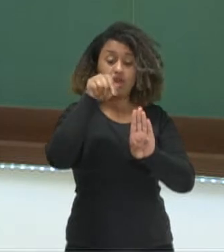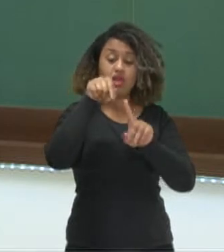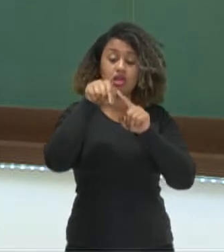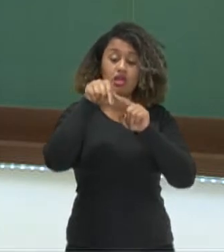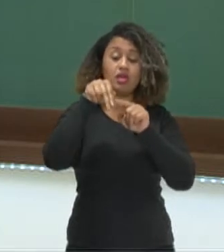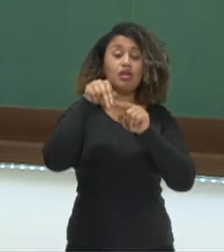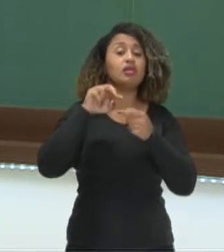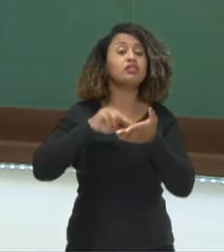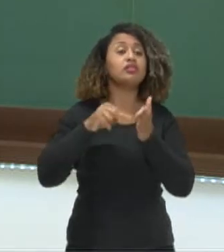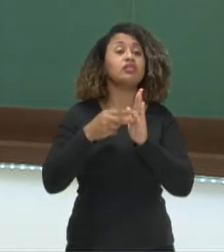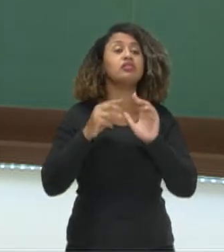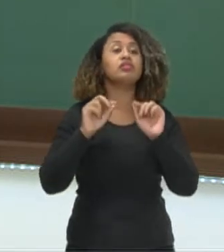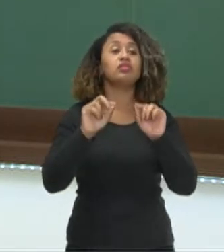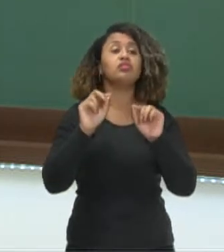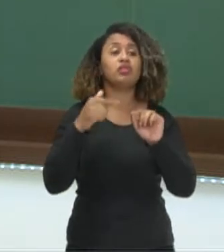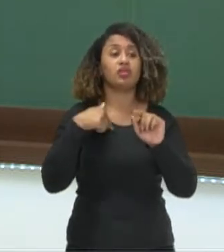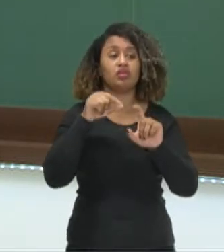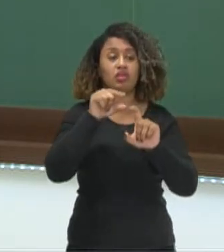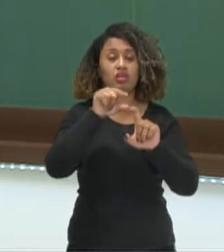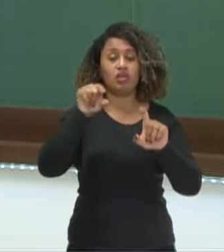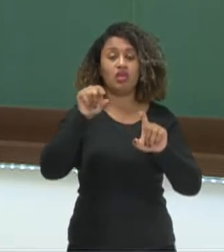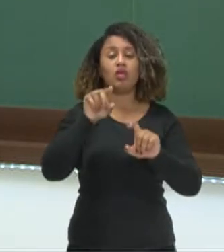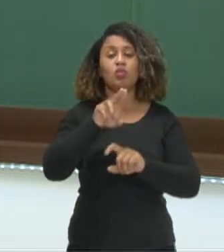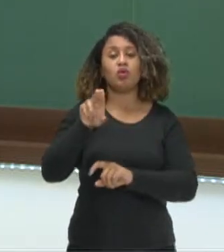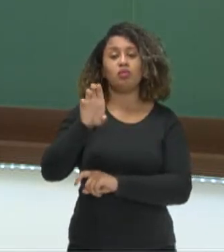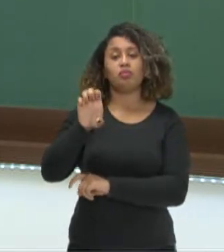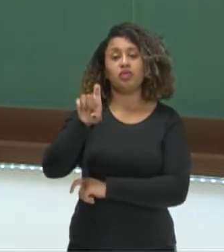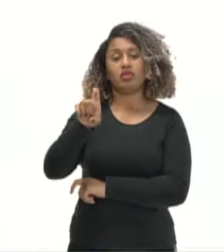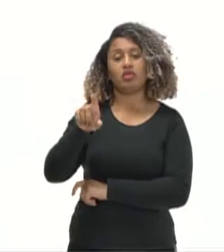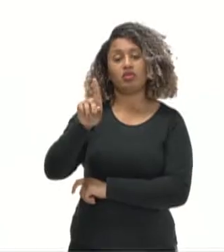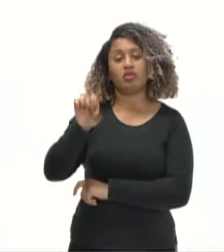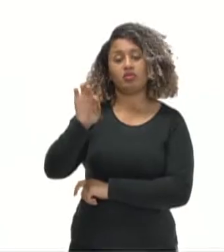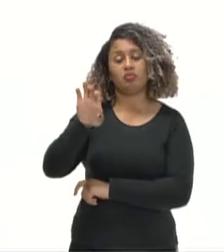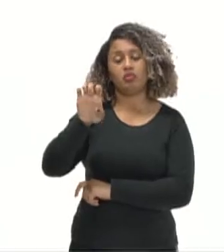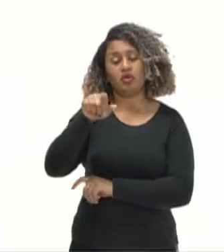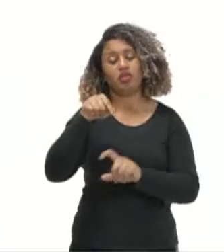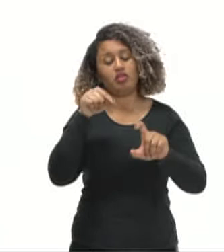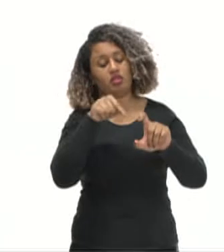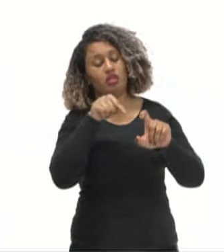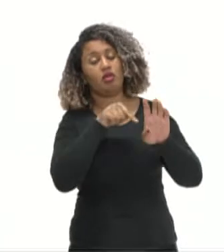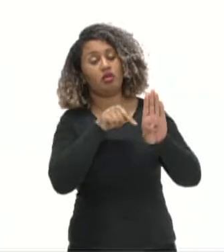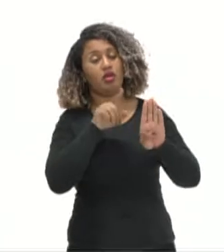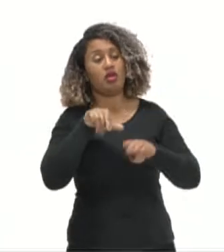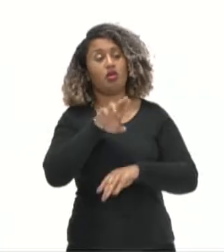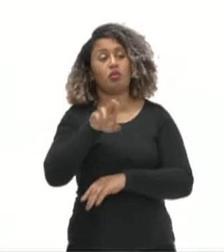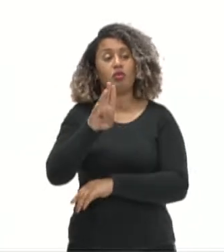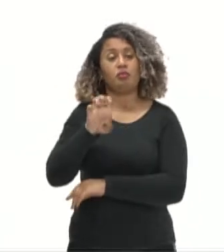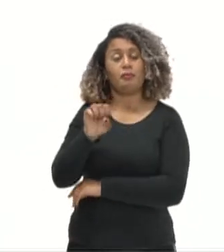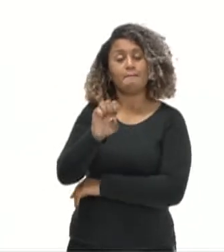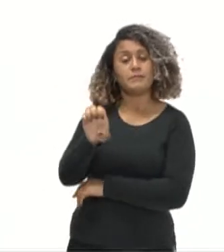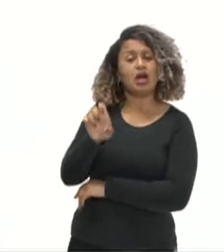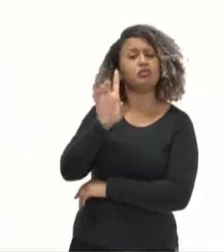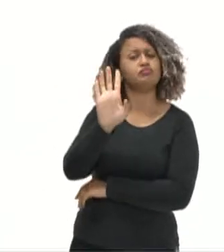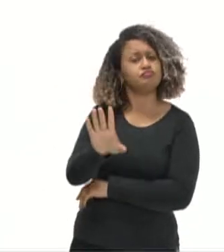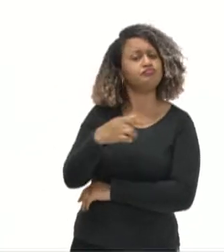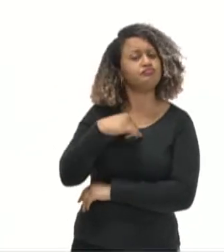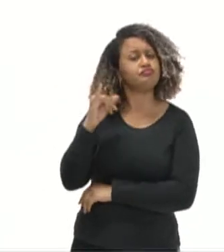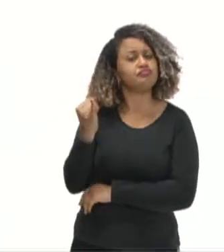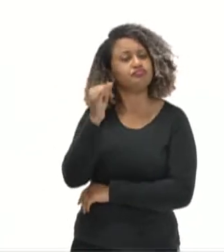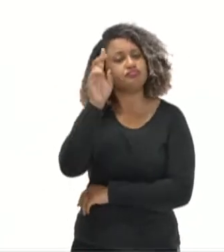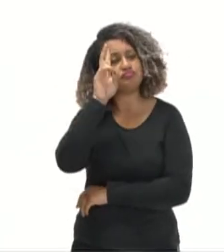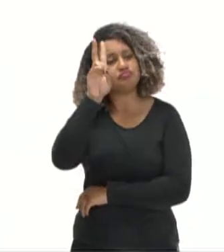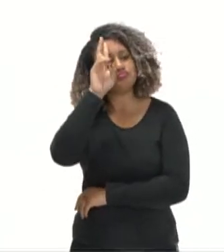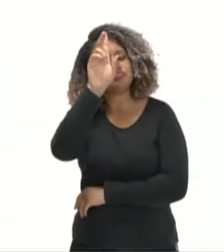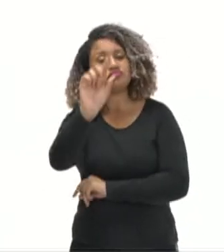nós chamamos de expoente, assim como o B nós chamamos de base. Pessoal, não esqueça, tá? Não